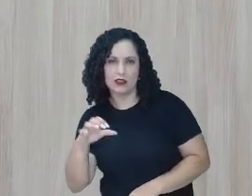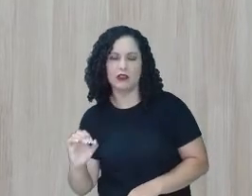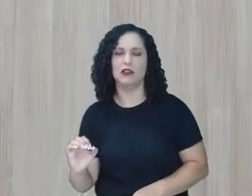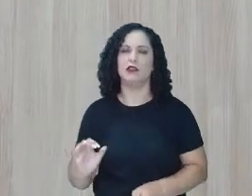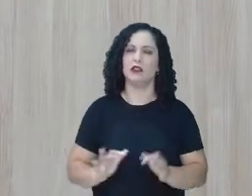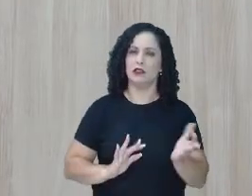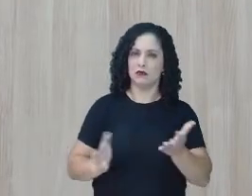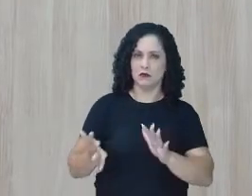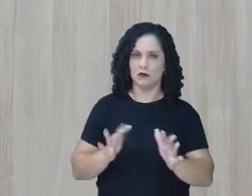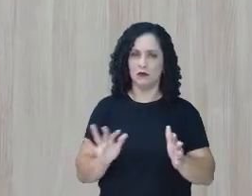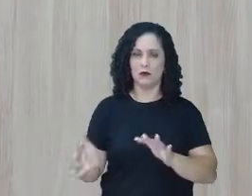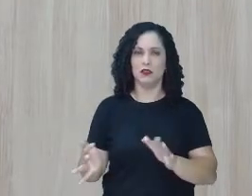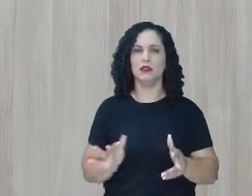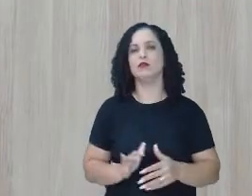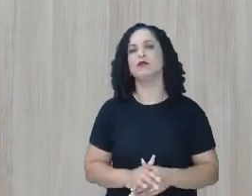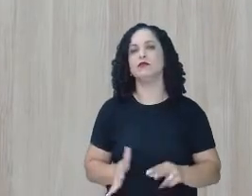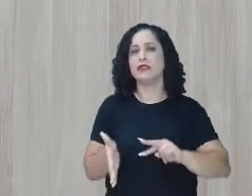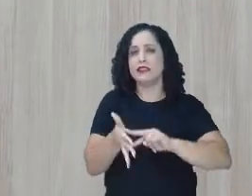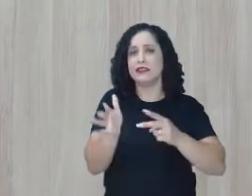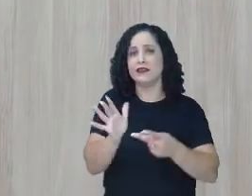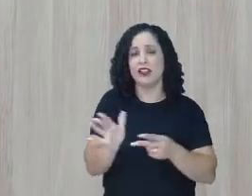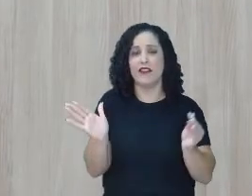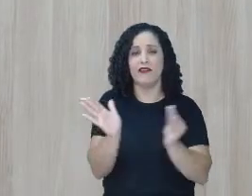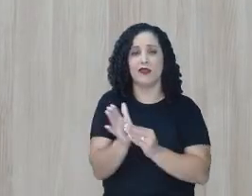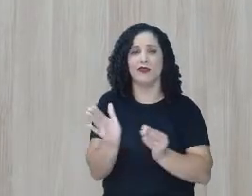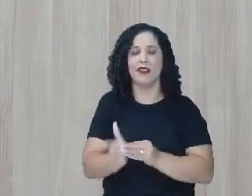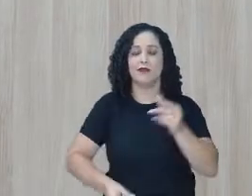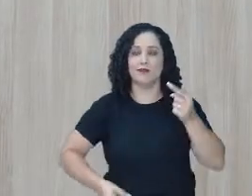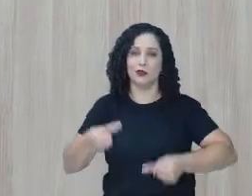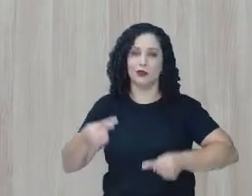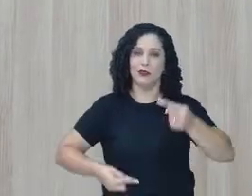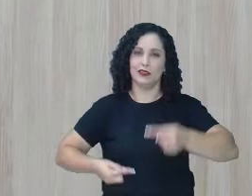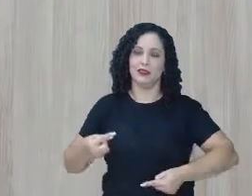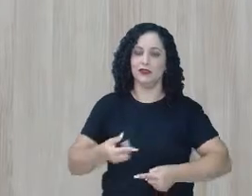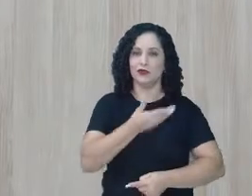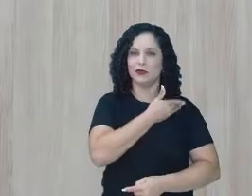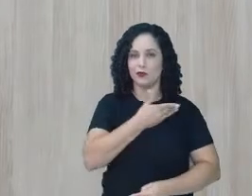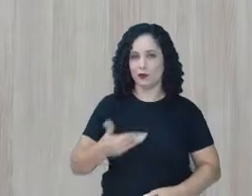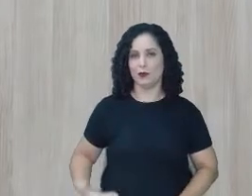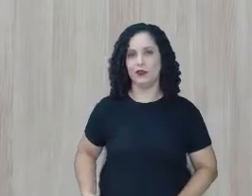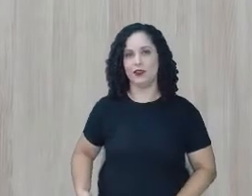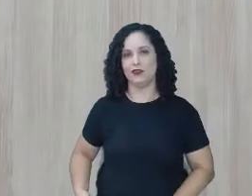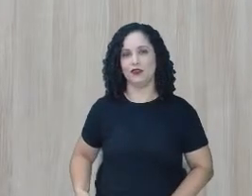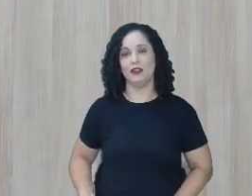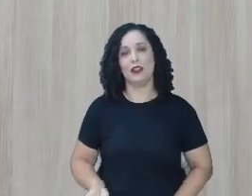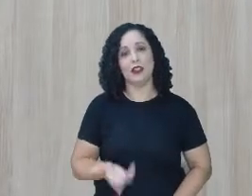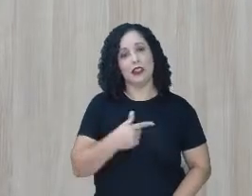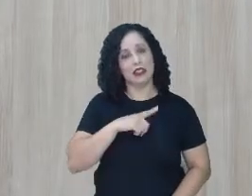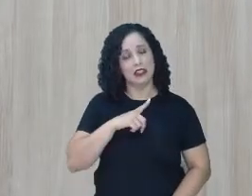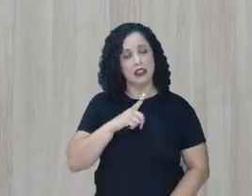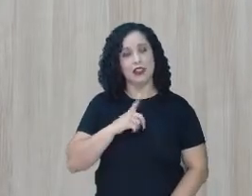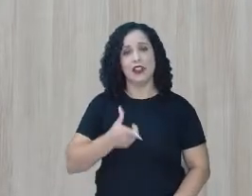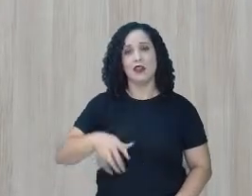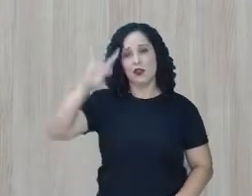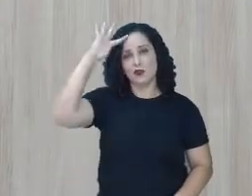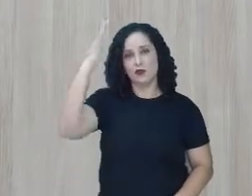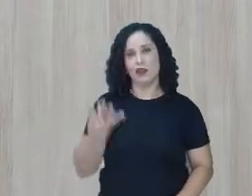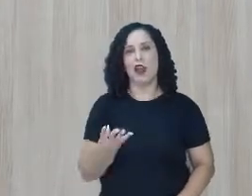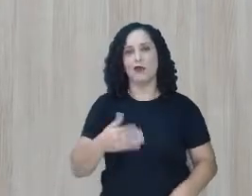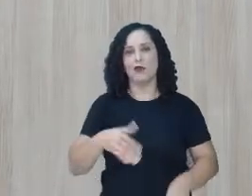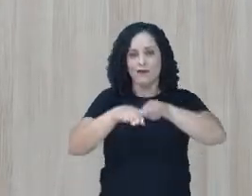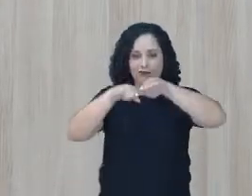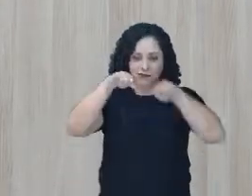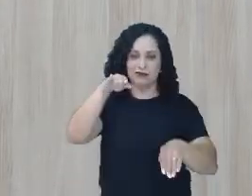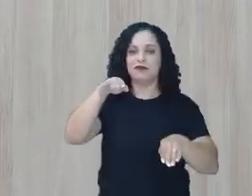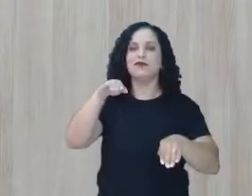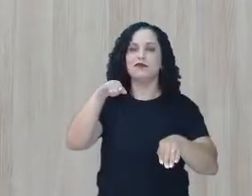sinais, né, de que não tivemos políticas públicas para essa população e o resultado é a desigualdade que nós vivenciamos hoje, tá